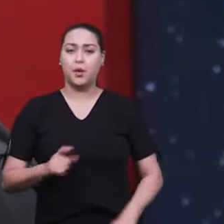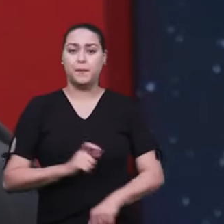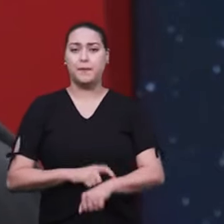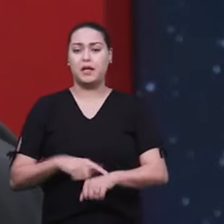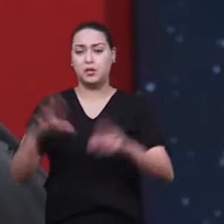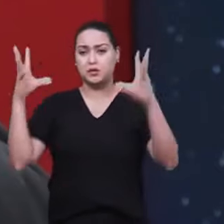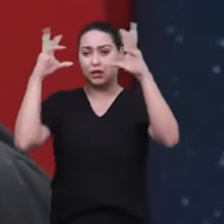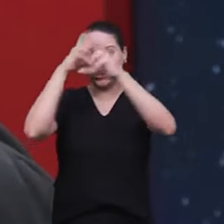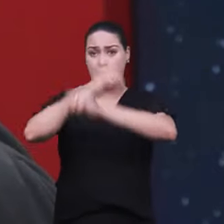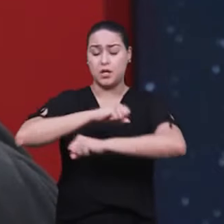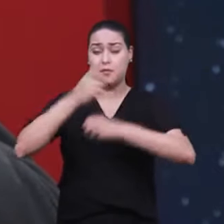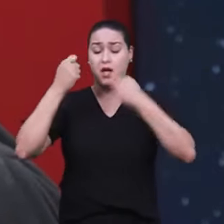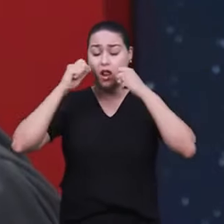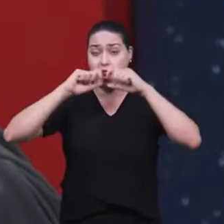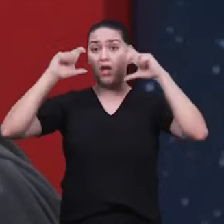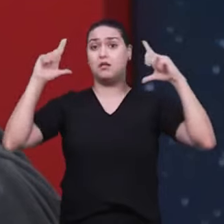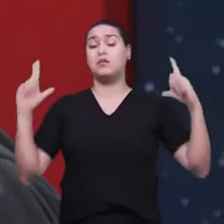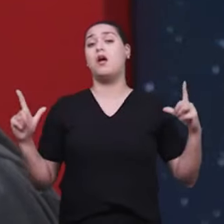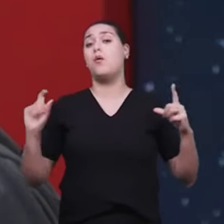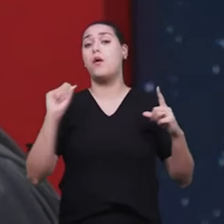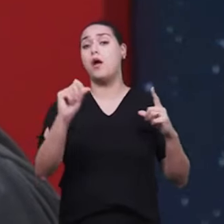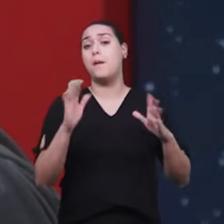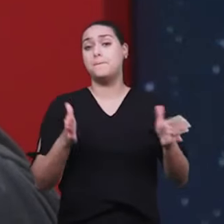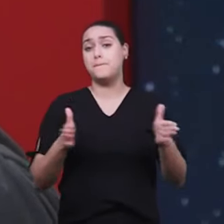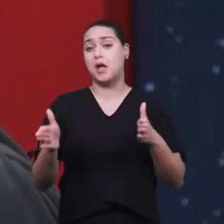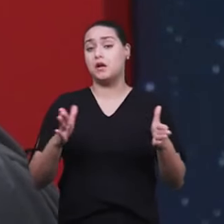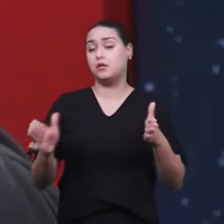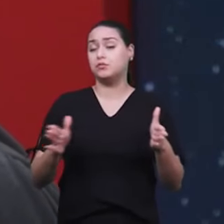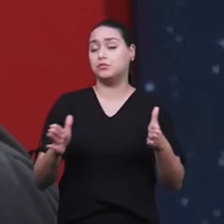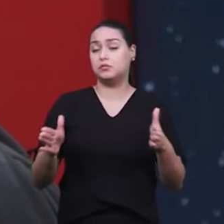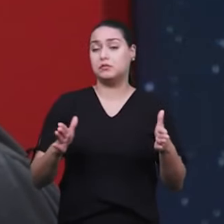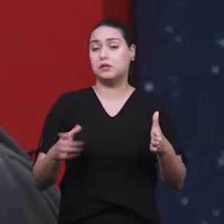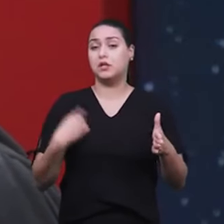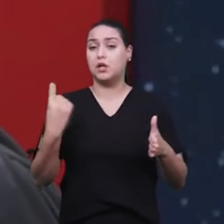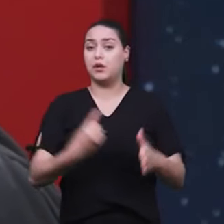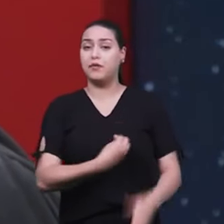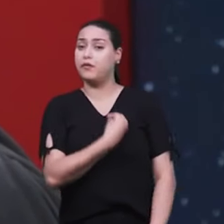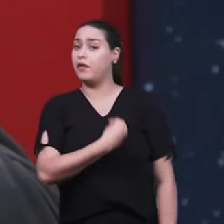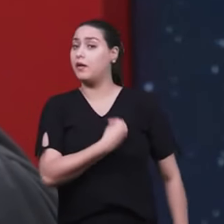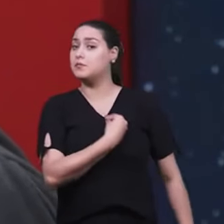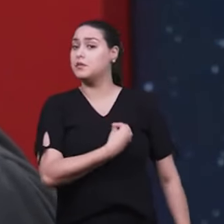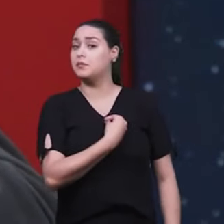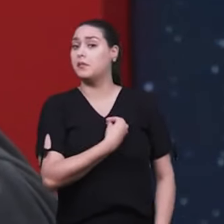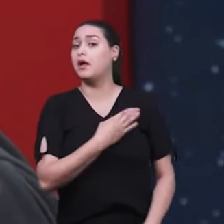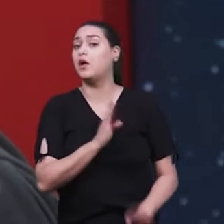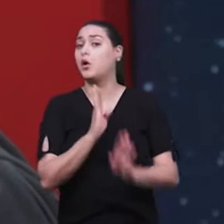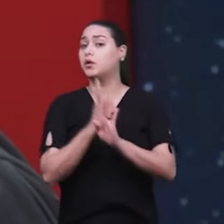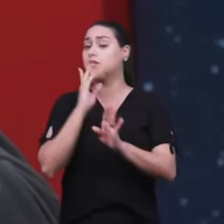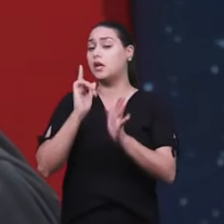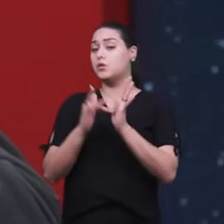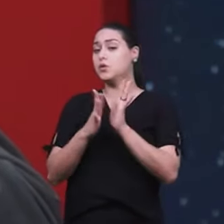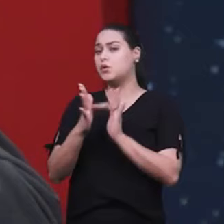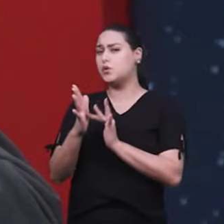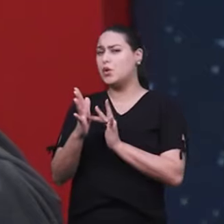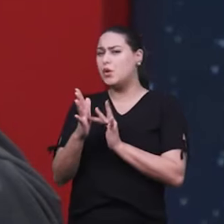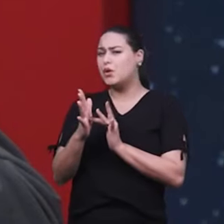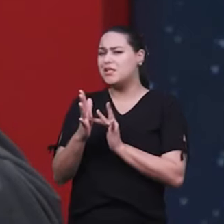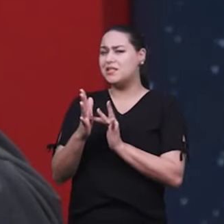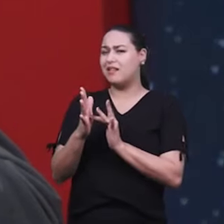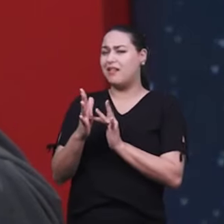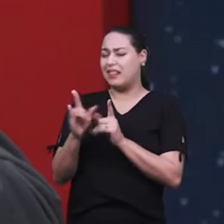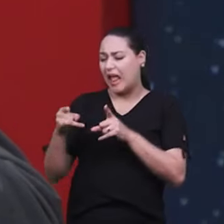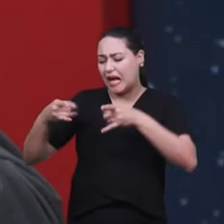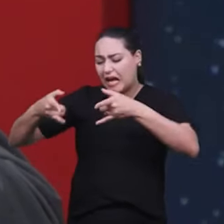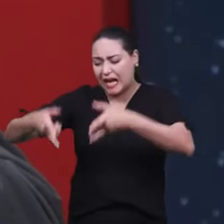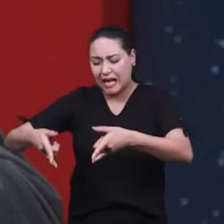nós estamos vivendo é um período em que nós não vamos encontrar o Senhor no nosso comodismo, esse período da noite.